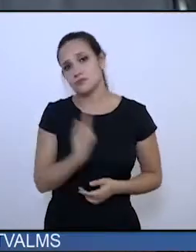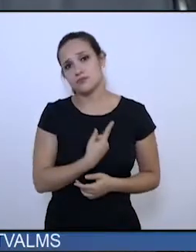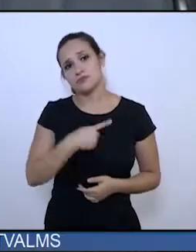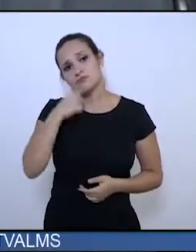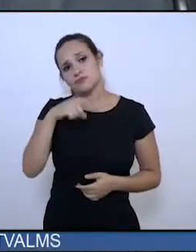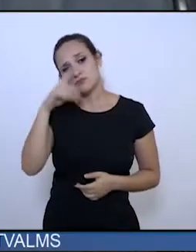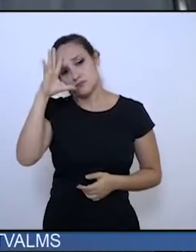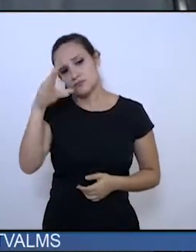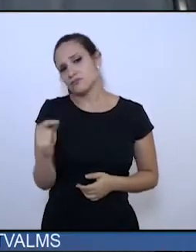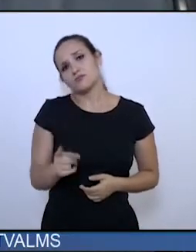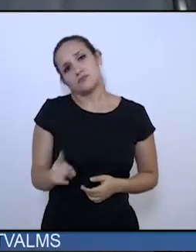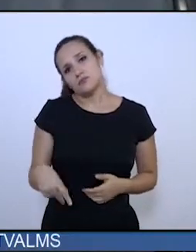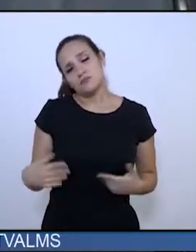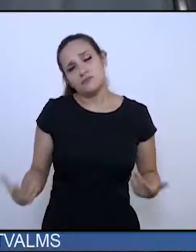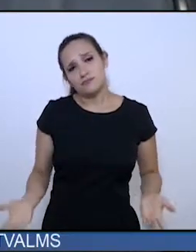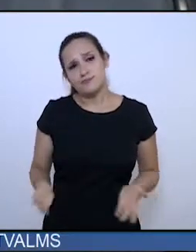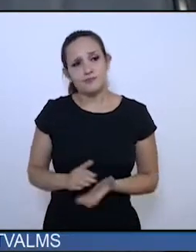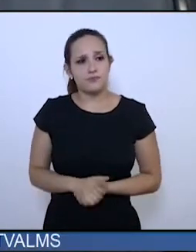dessa forma não vai resolver.